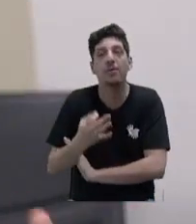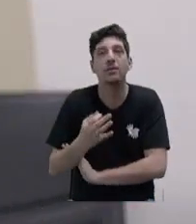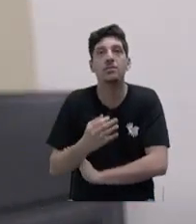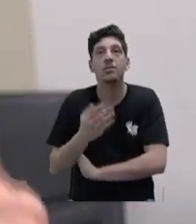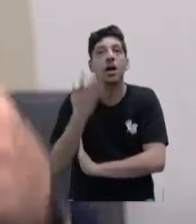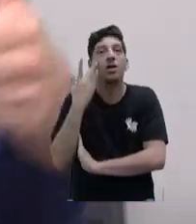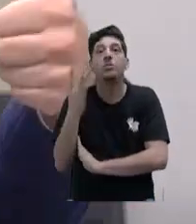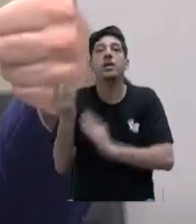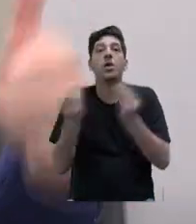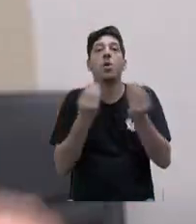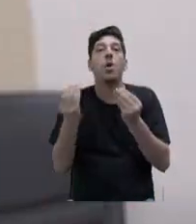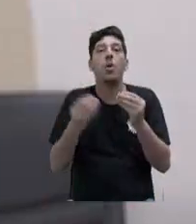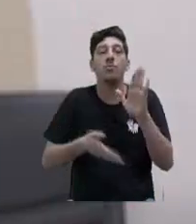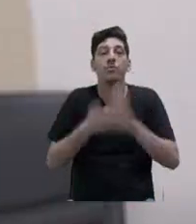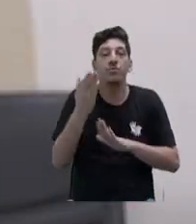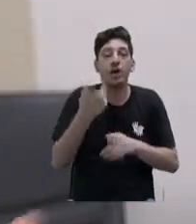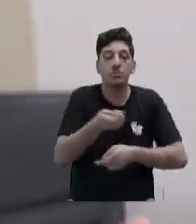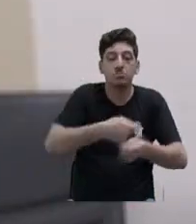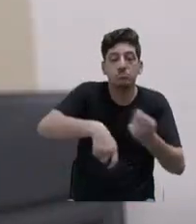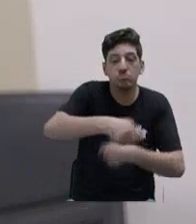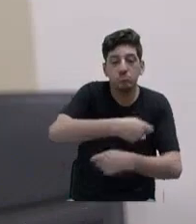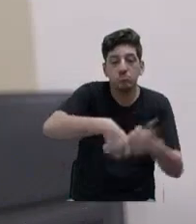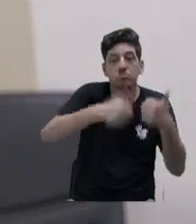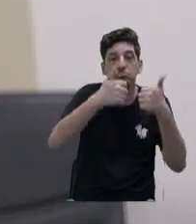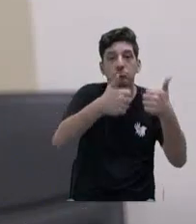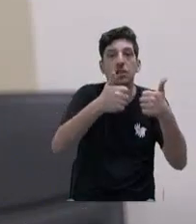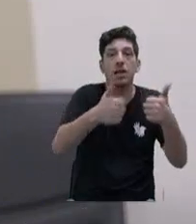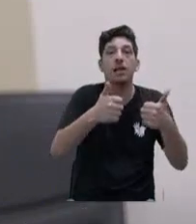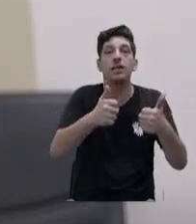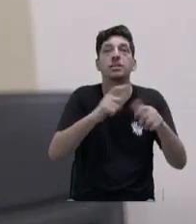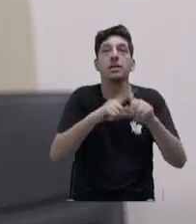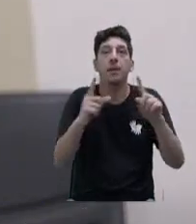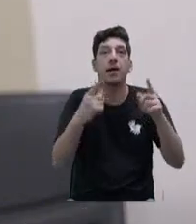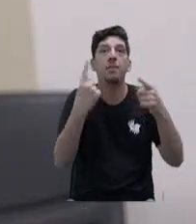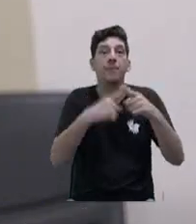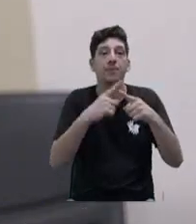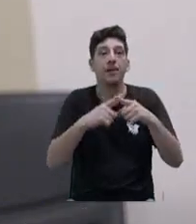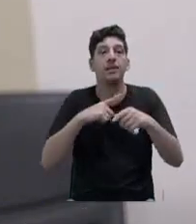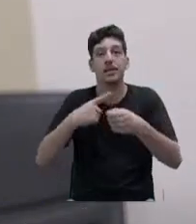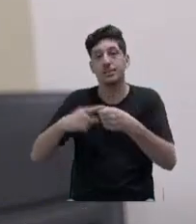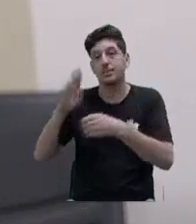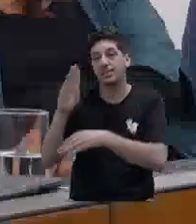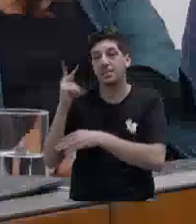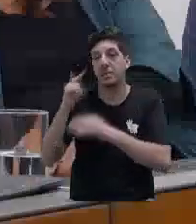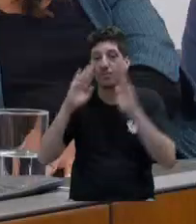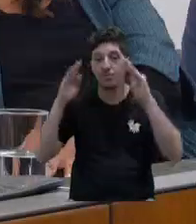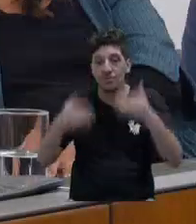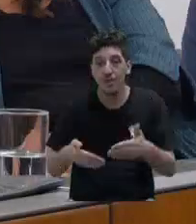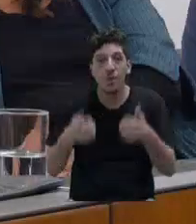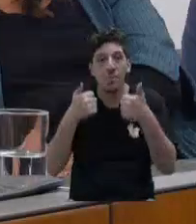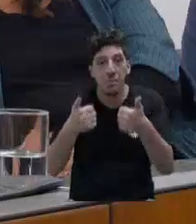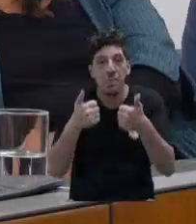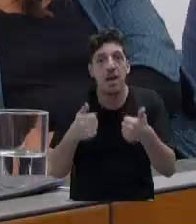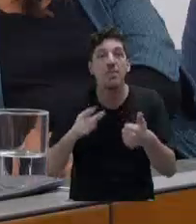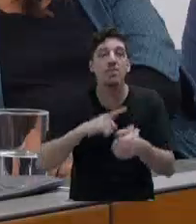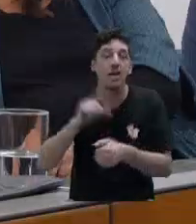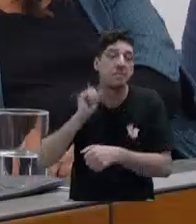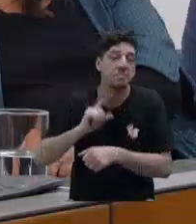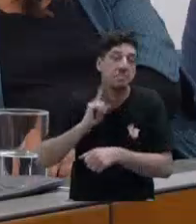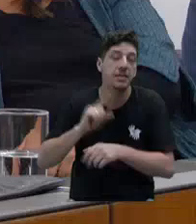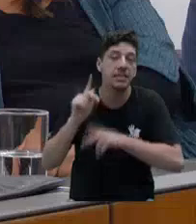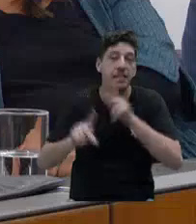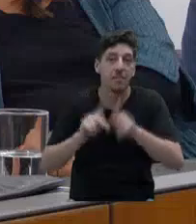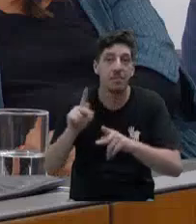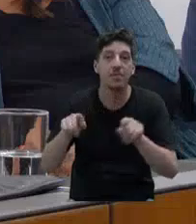aqui você viaja para negócio, ok, mas você viaja para negócio porque você tem Belo Horizonte como foco. Você tem a mineridade, o